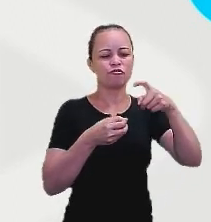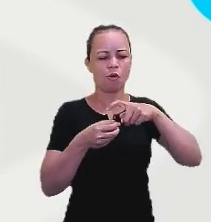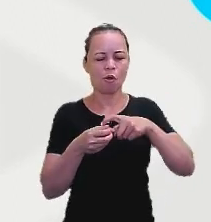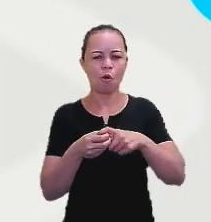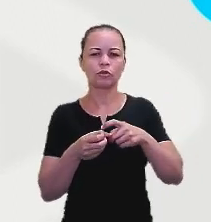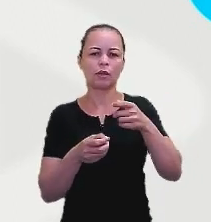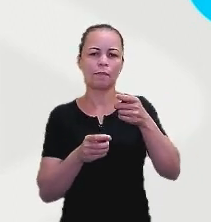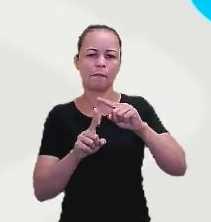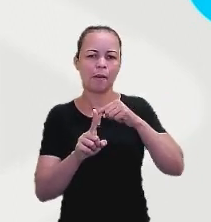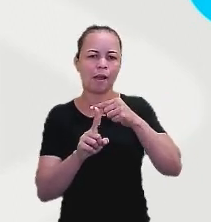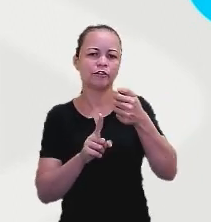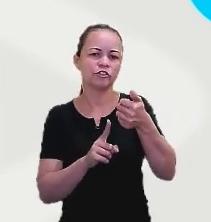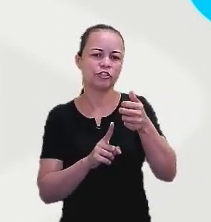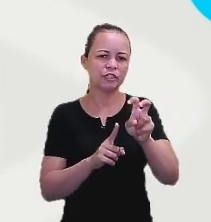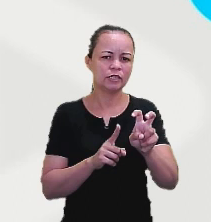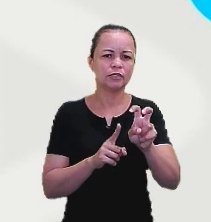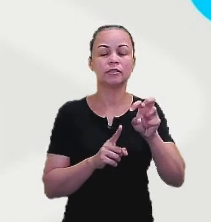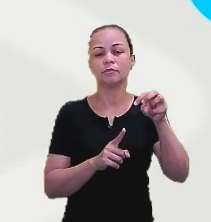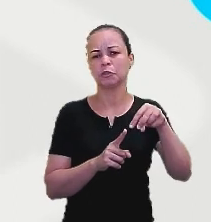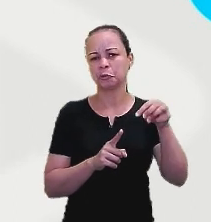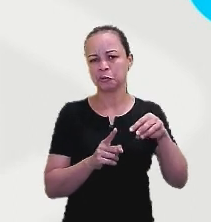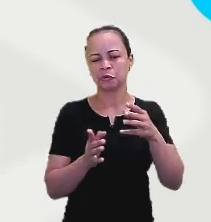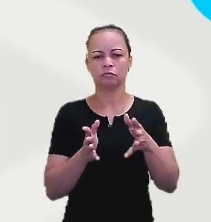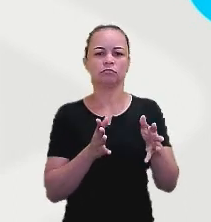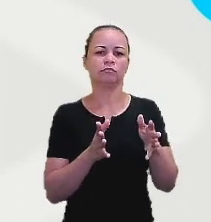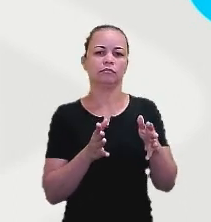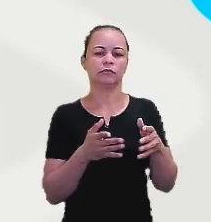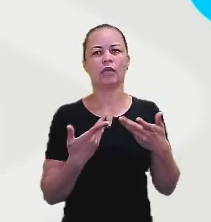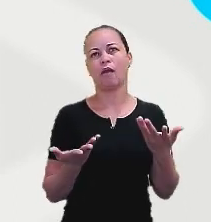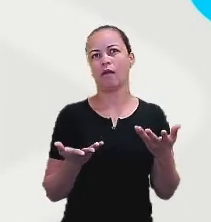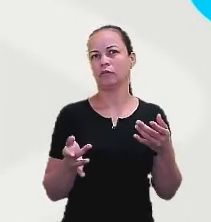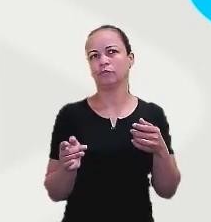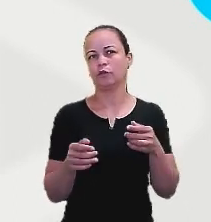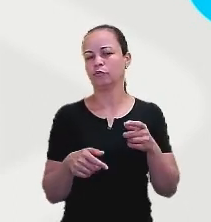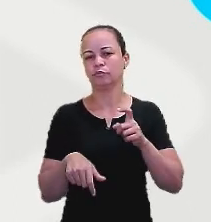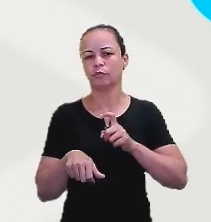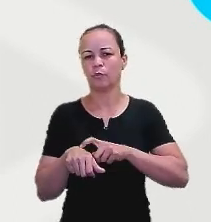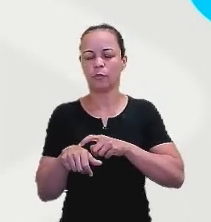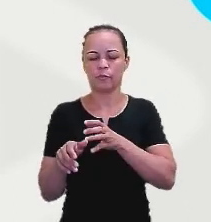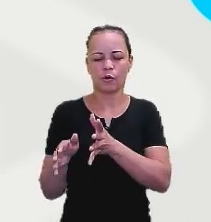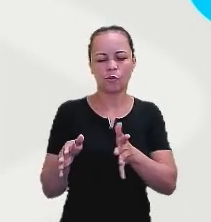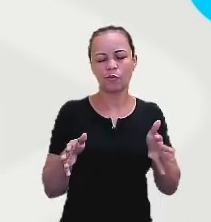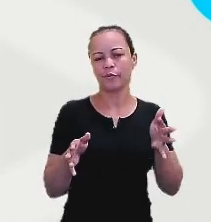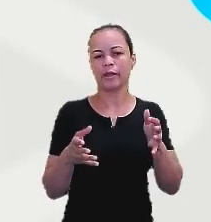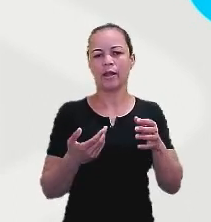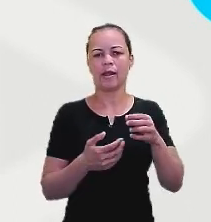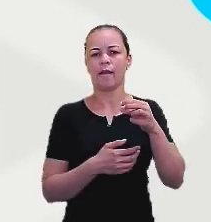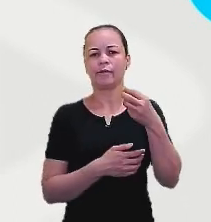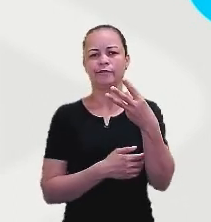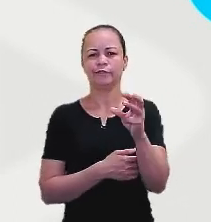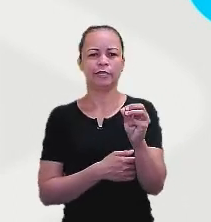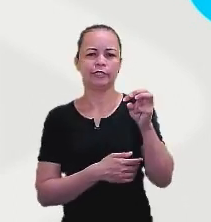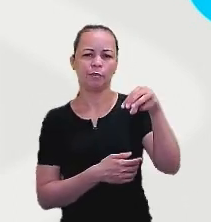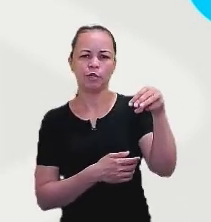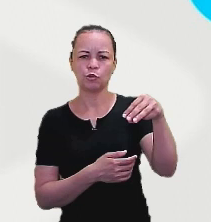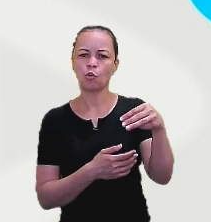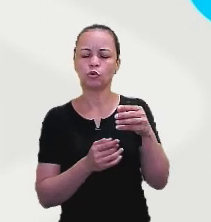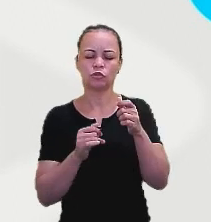tempo, né? Vou ficar aqui meia hora hoje, lendo, entendendo aqui,